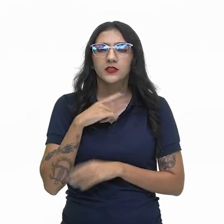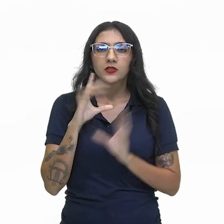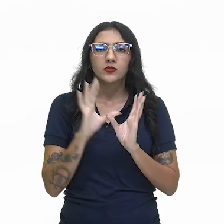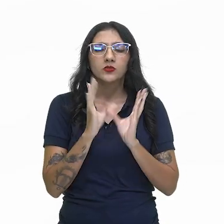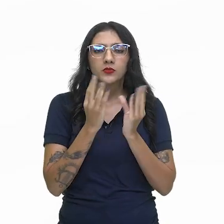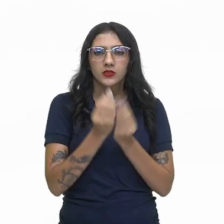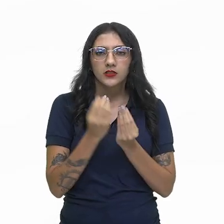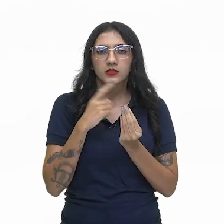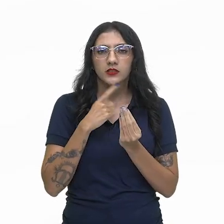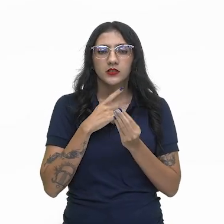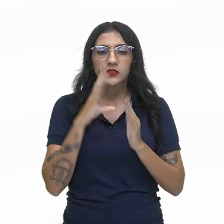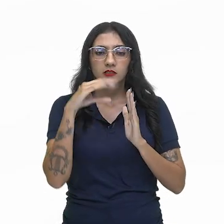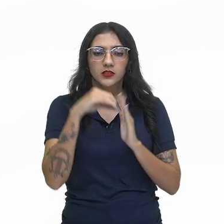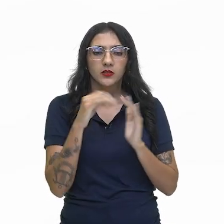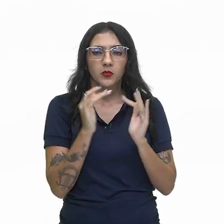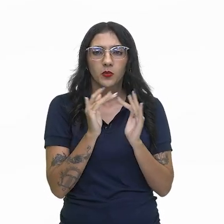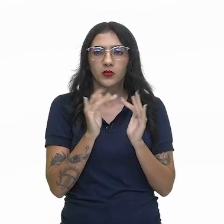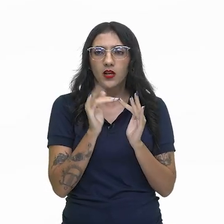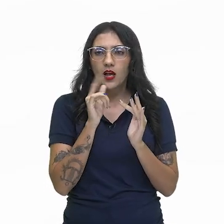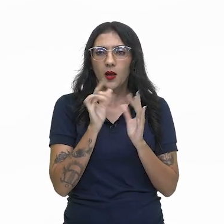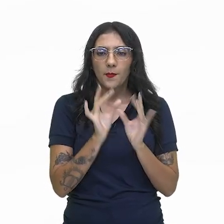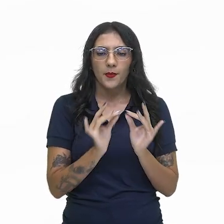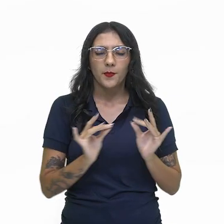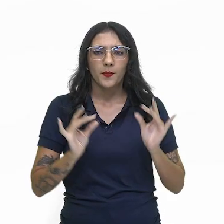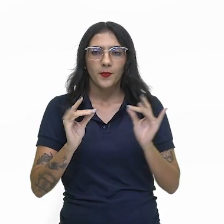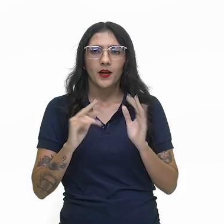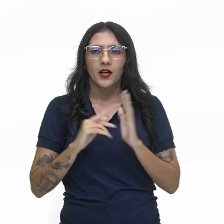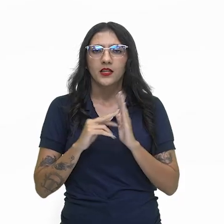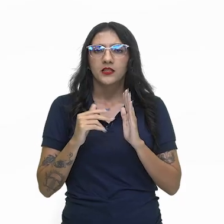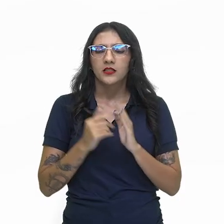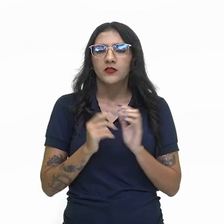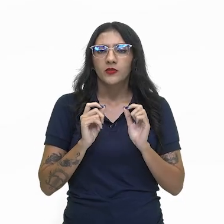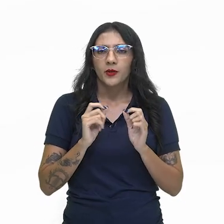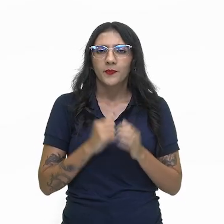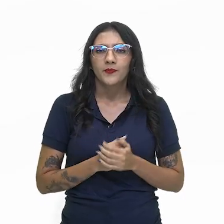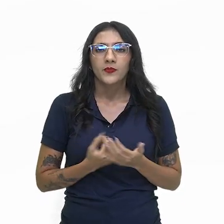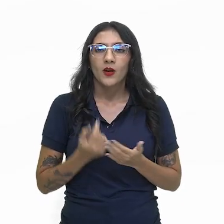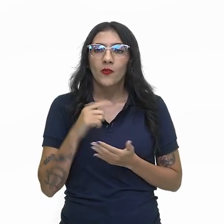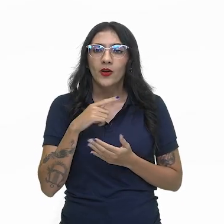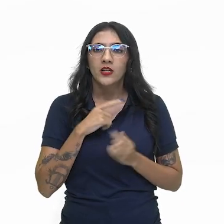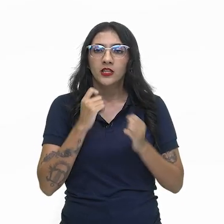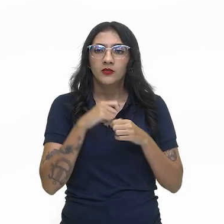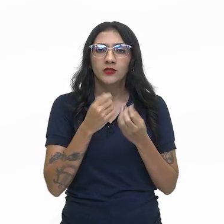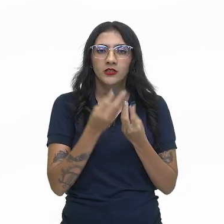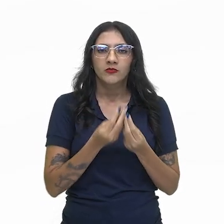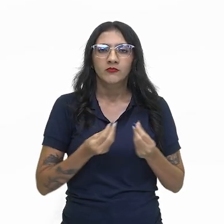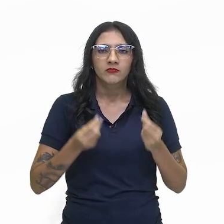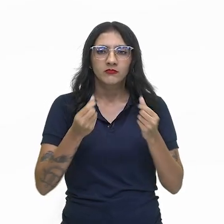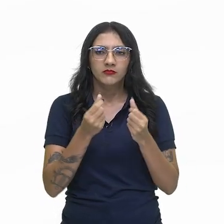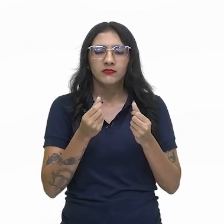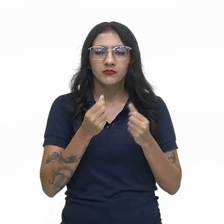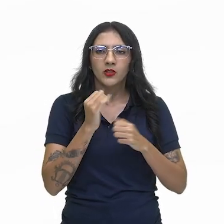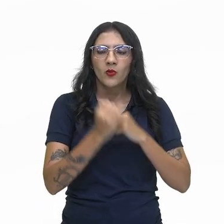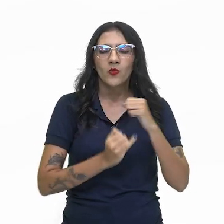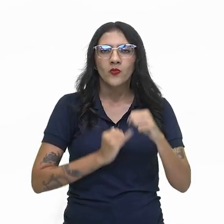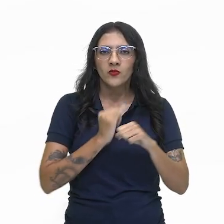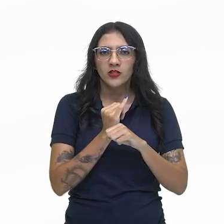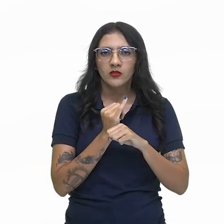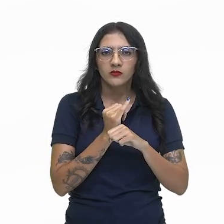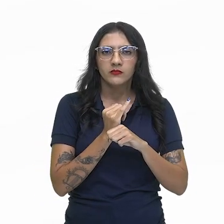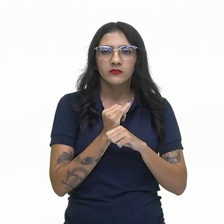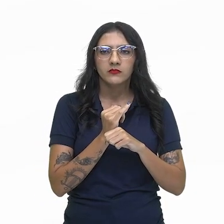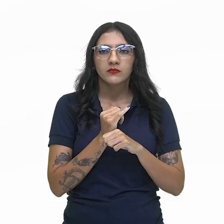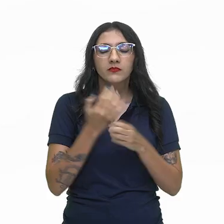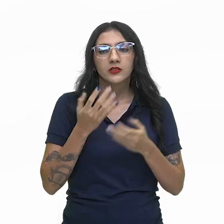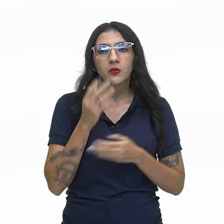substância química está em uma solução aquosa, significa dizer que ele vai dissociar os íons, né? Então, eu vou